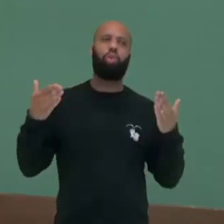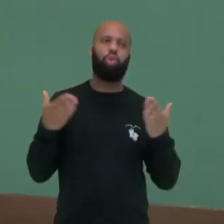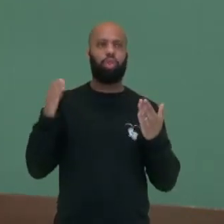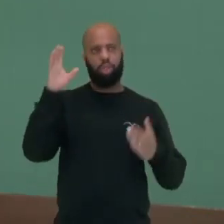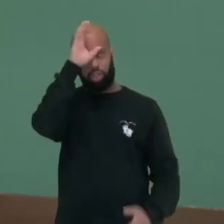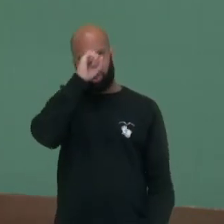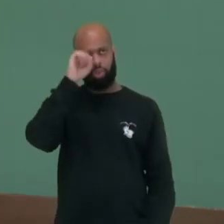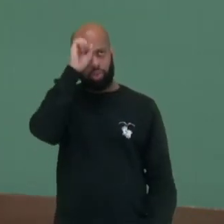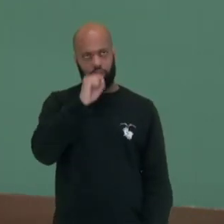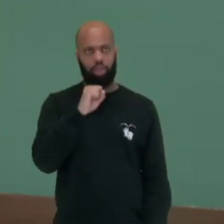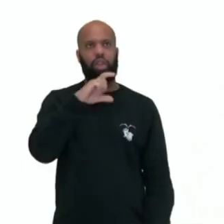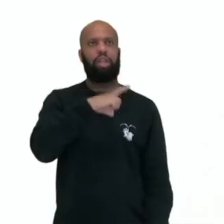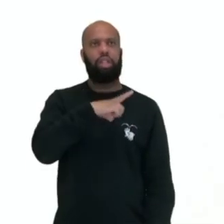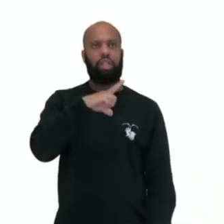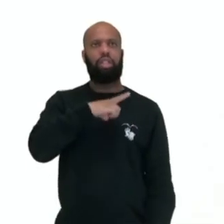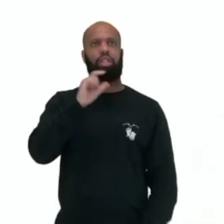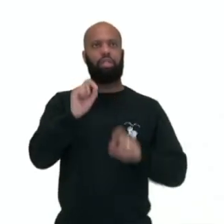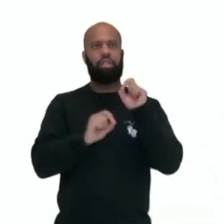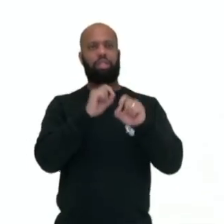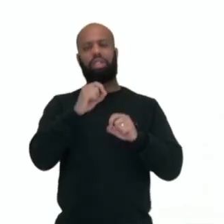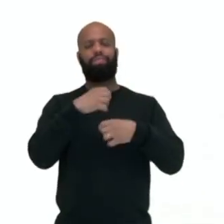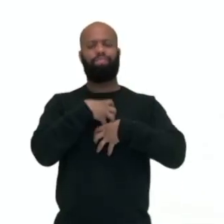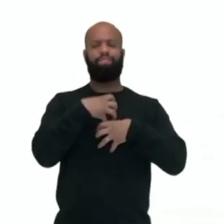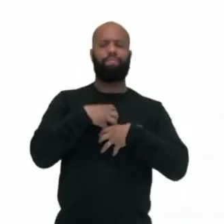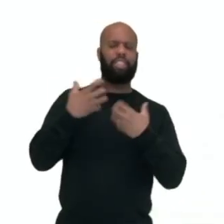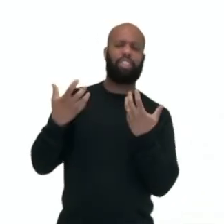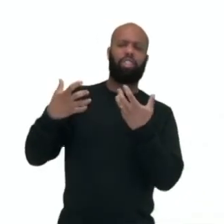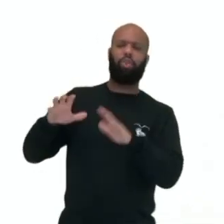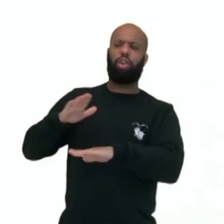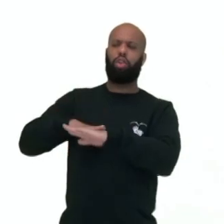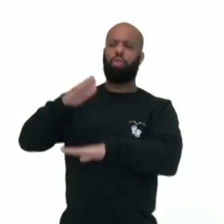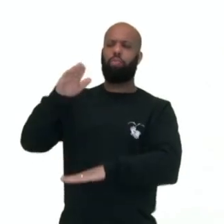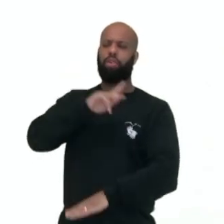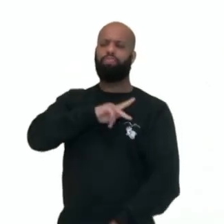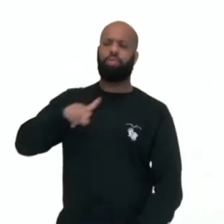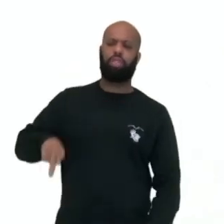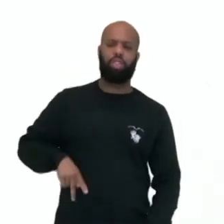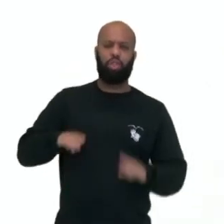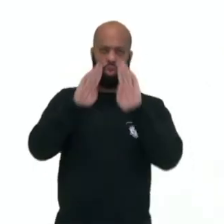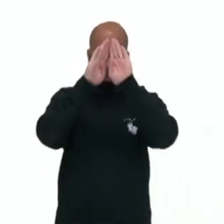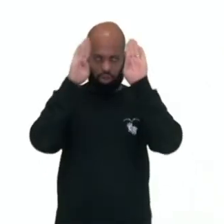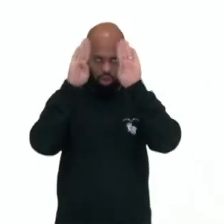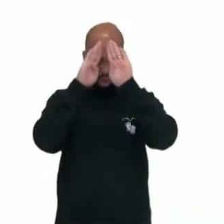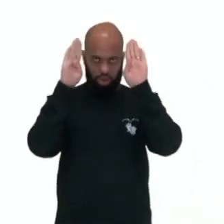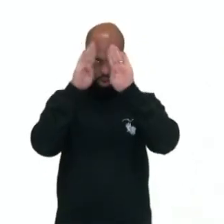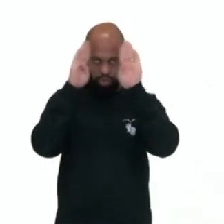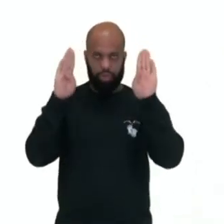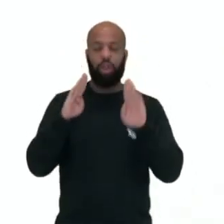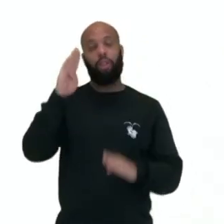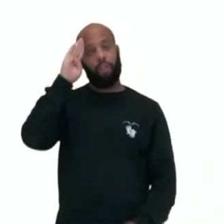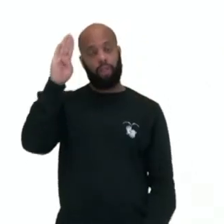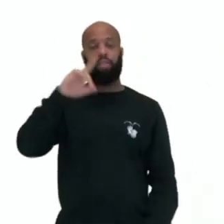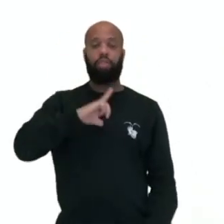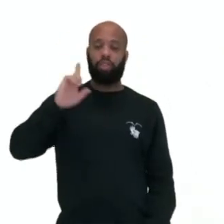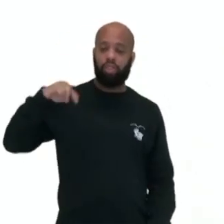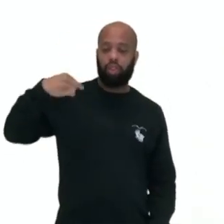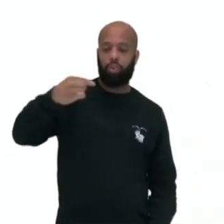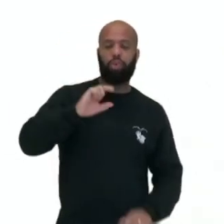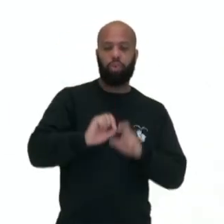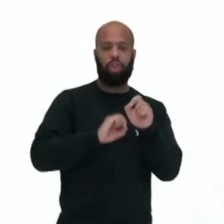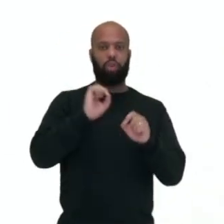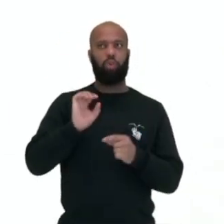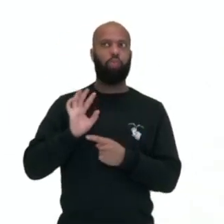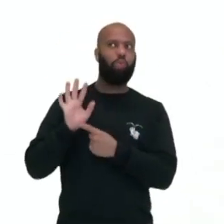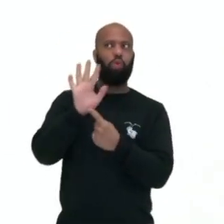aula de hoje? Houve grande insatisfação popular em relação ao governo de Fernando Collor de Mello, principalmente após a explosão